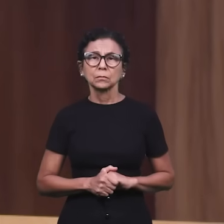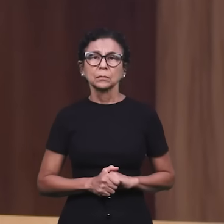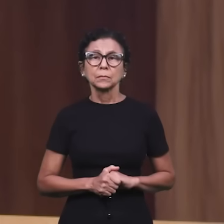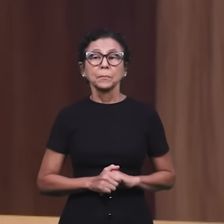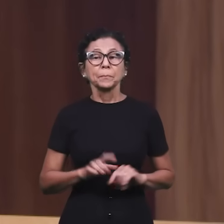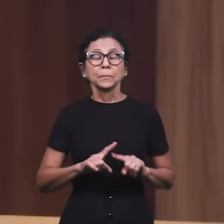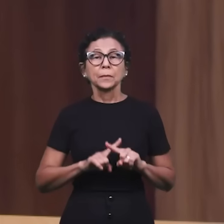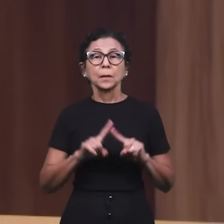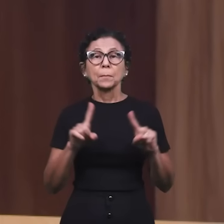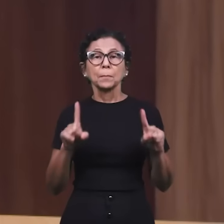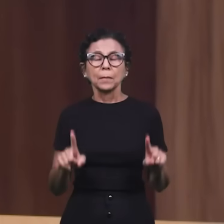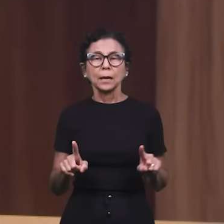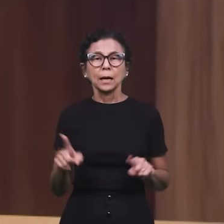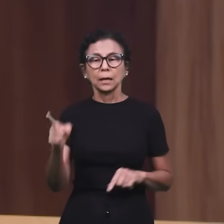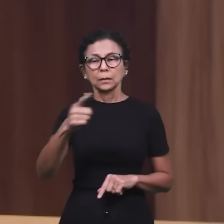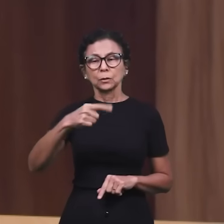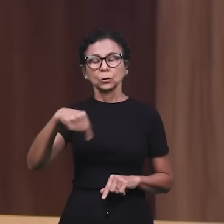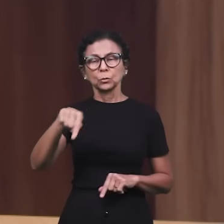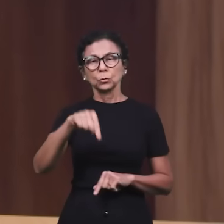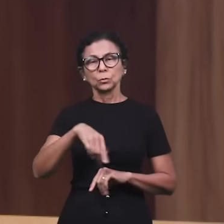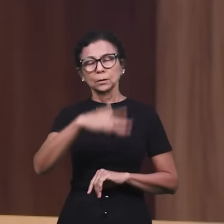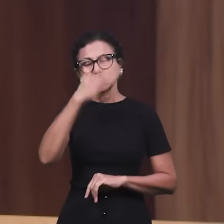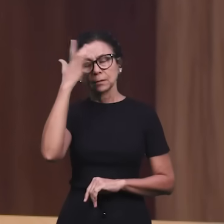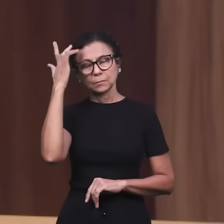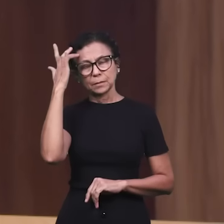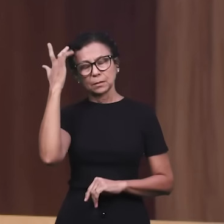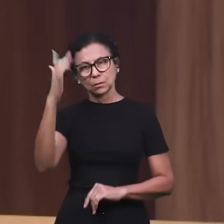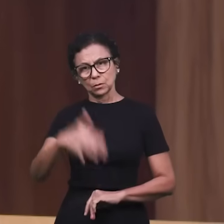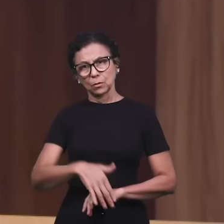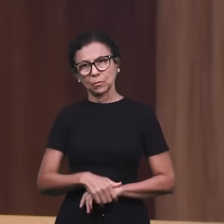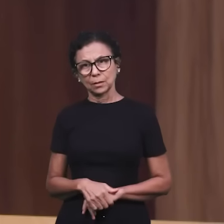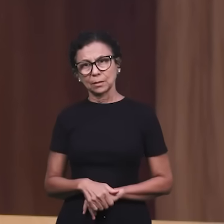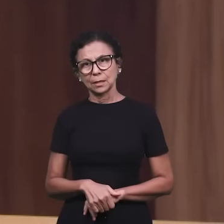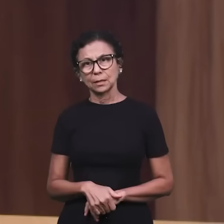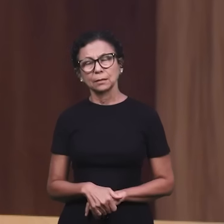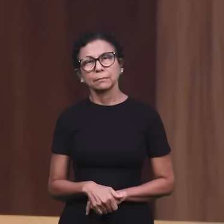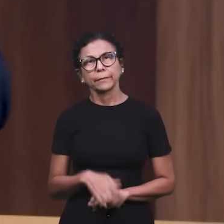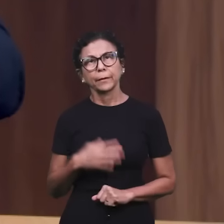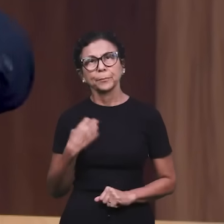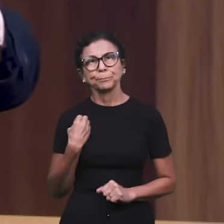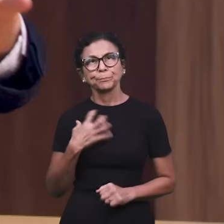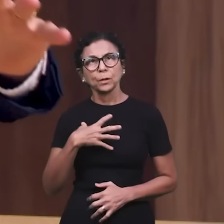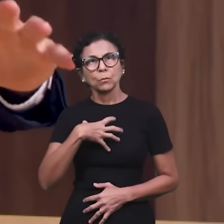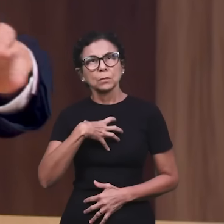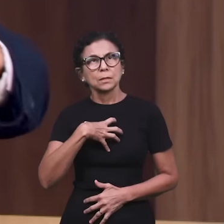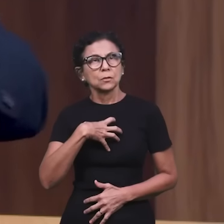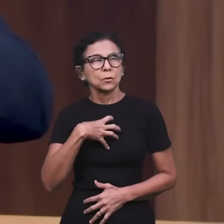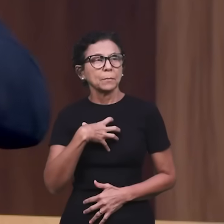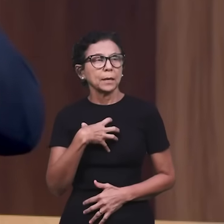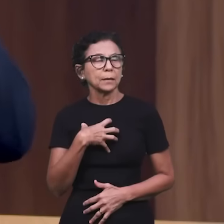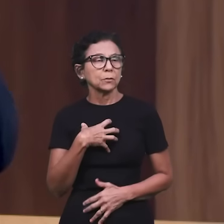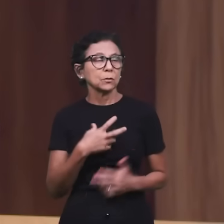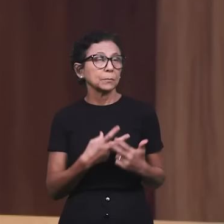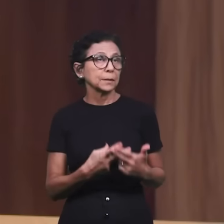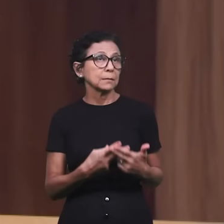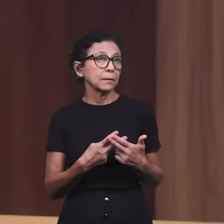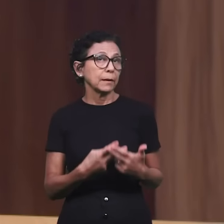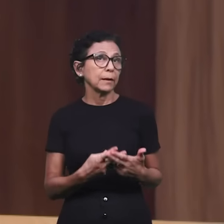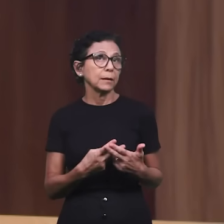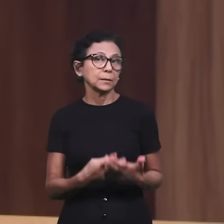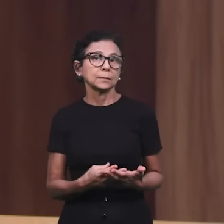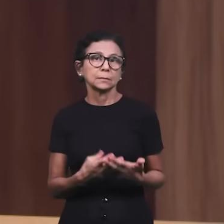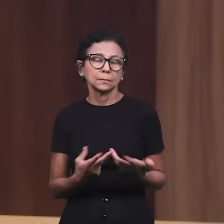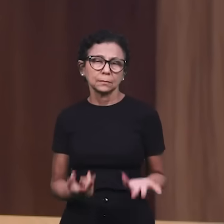aqui não é que todo mundo tem que ser um fleumático, ou que todo mundo tem que ter um temperamento passivo. Não, tem pessoas que têm um temperamento.